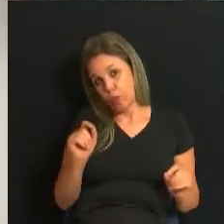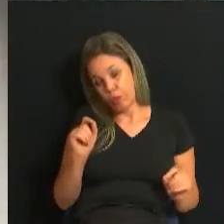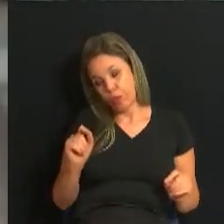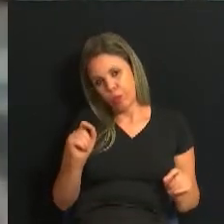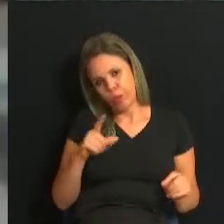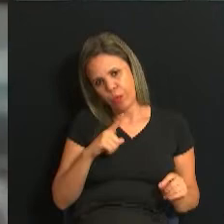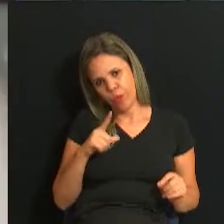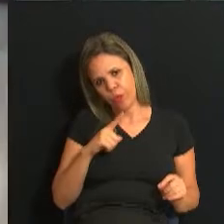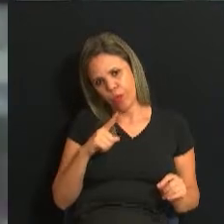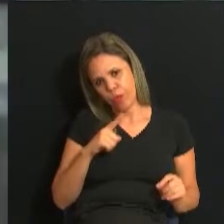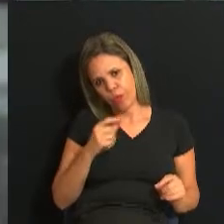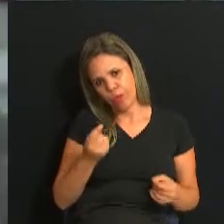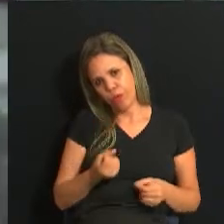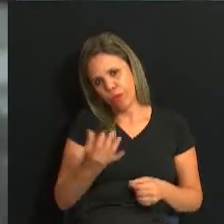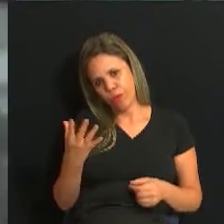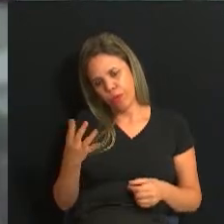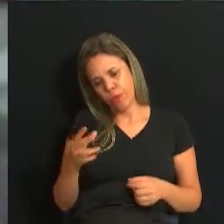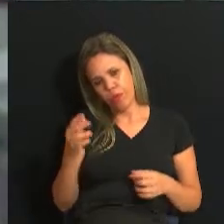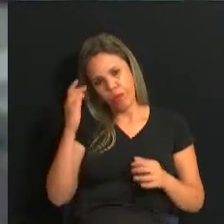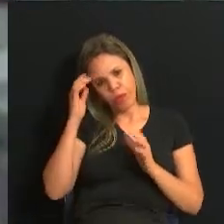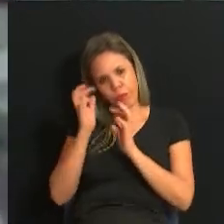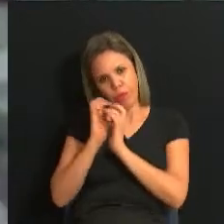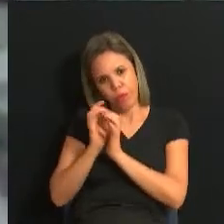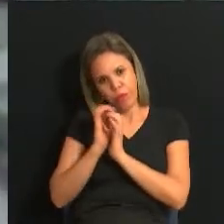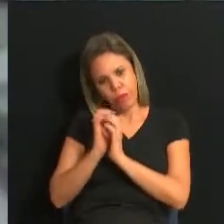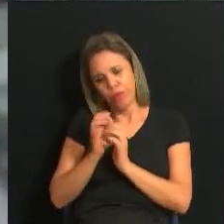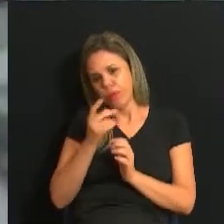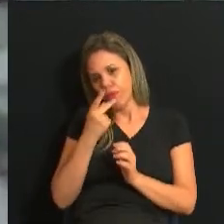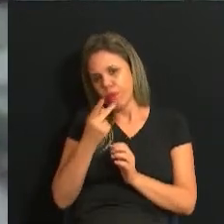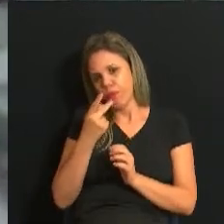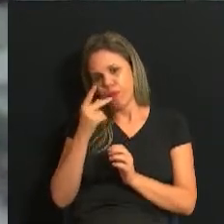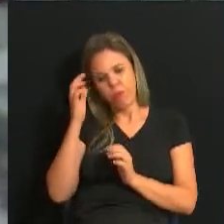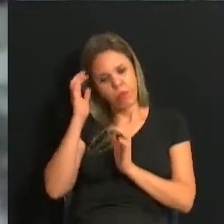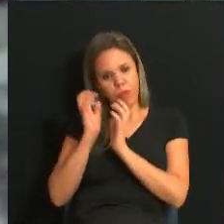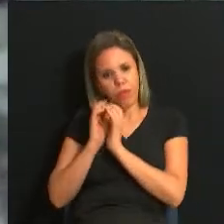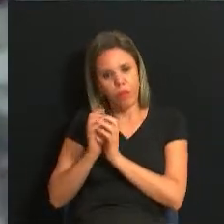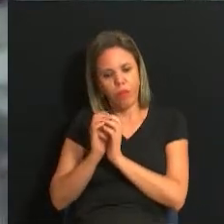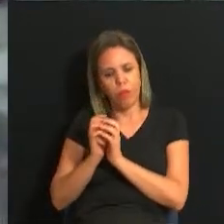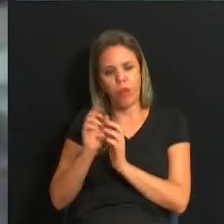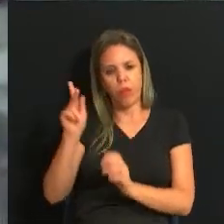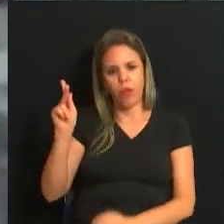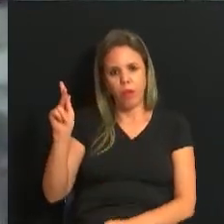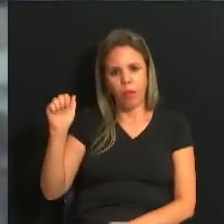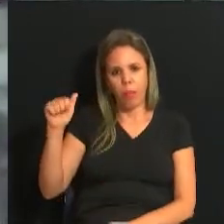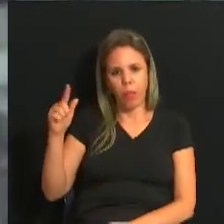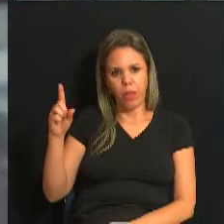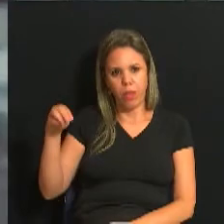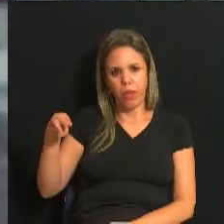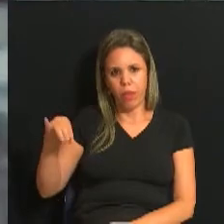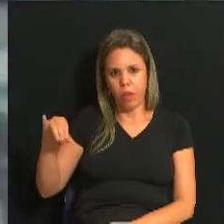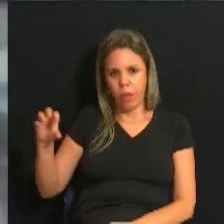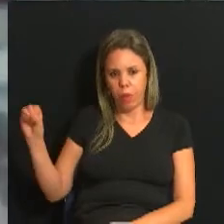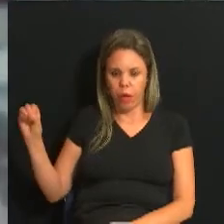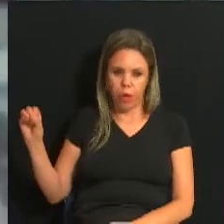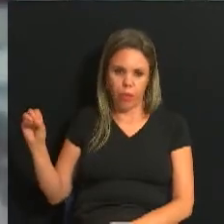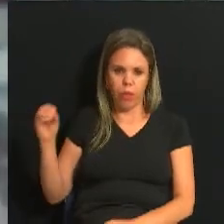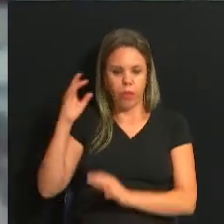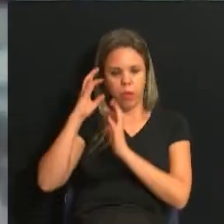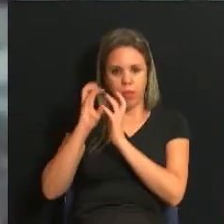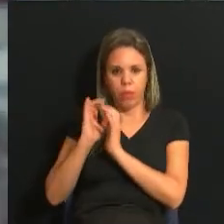um fenômeno que os neurologistas chamam de cérebro pandêmico. O nosso cérebro, ele sofreu alteração